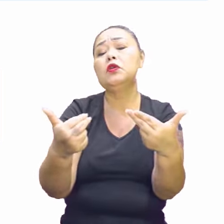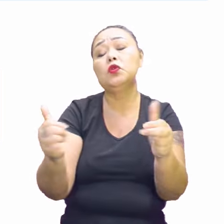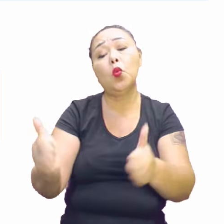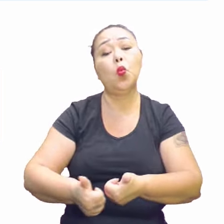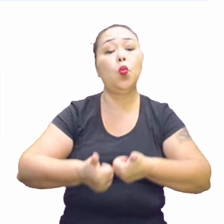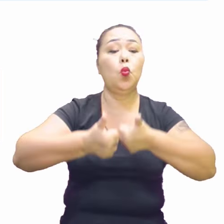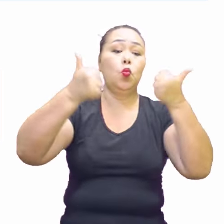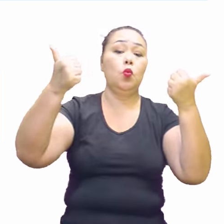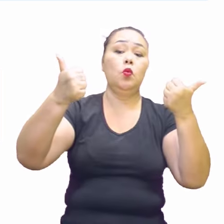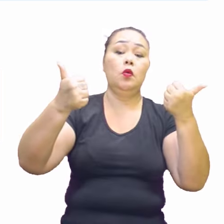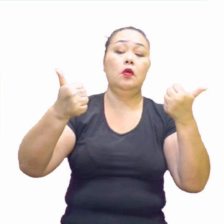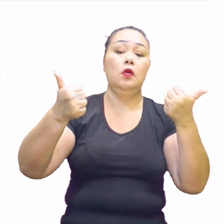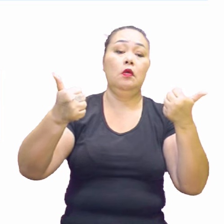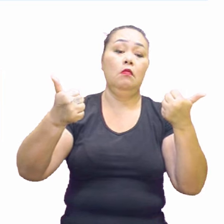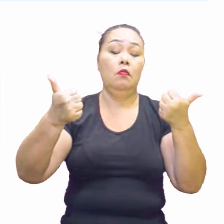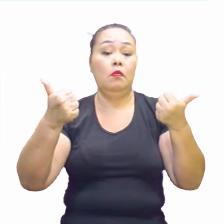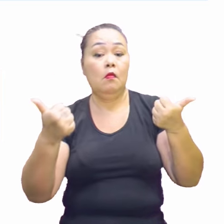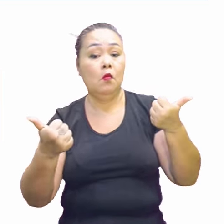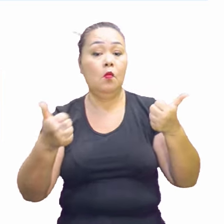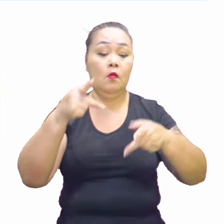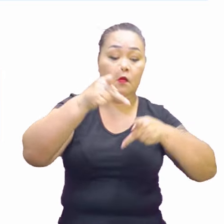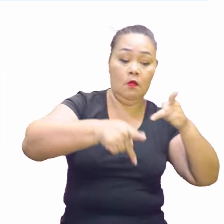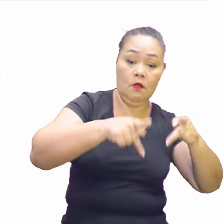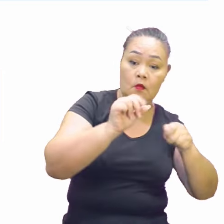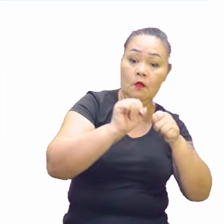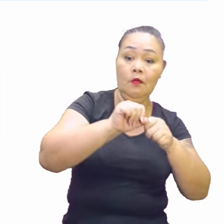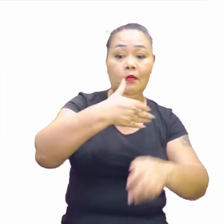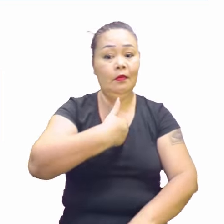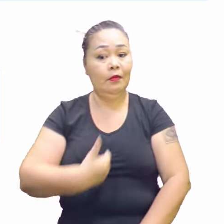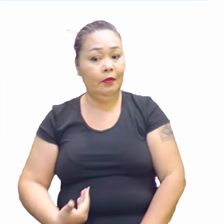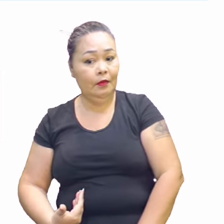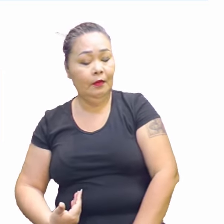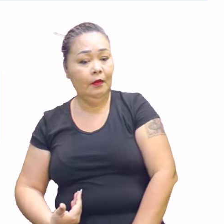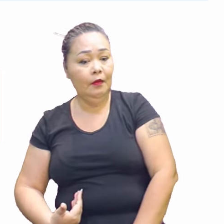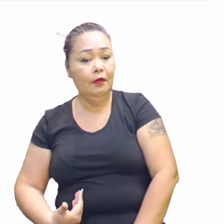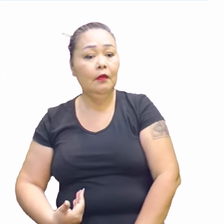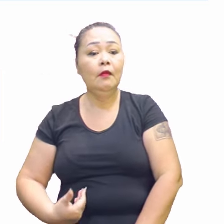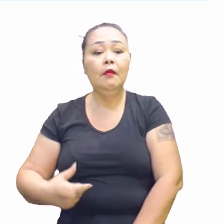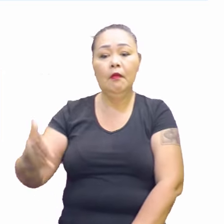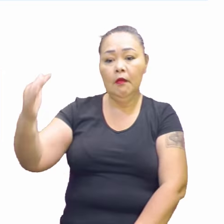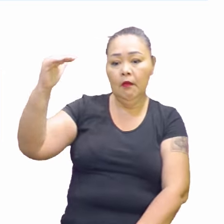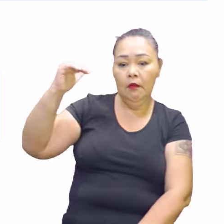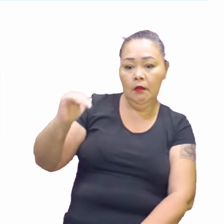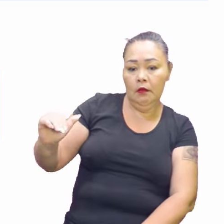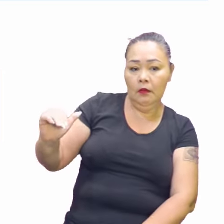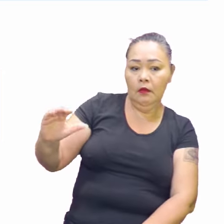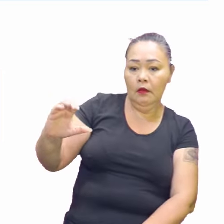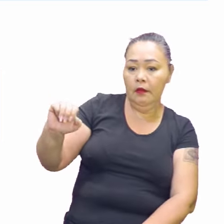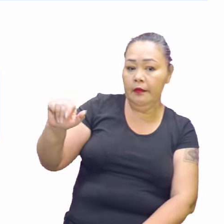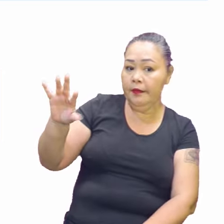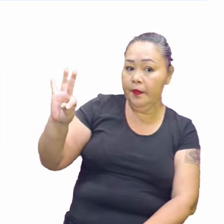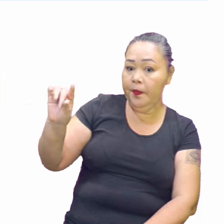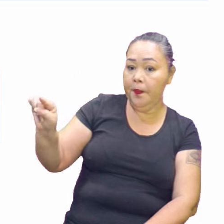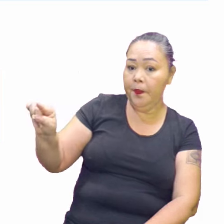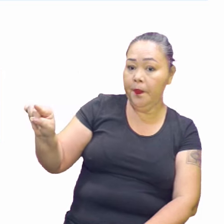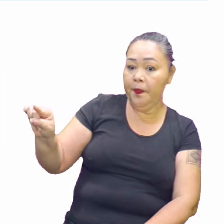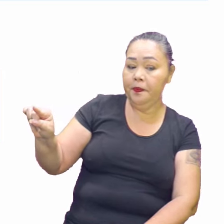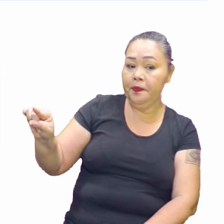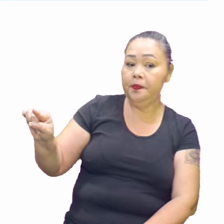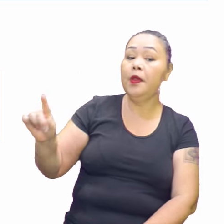melhorem, entre o povo e o governo, né? E já na linguagem culta, o que nós